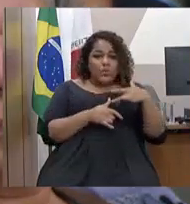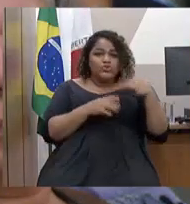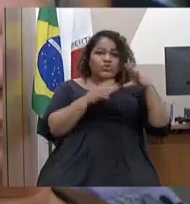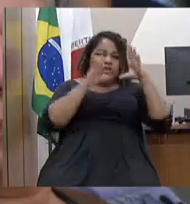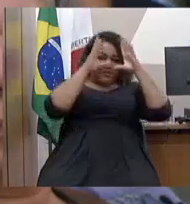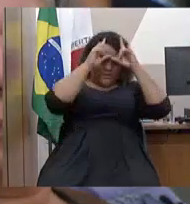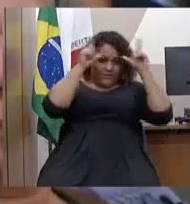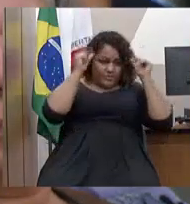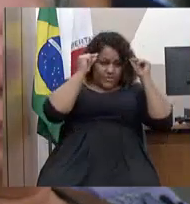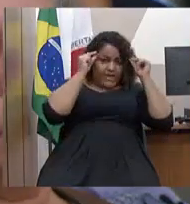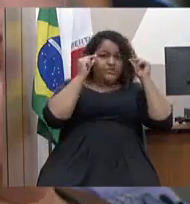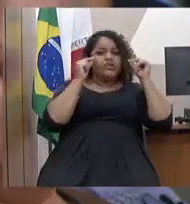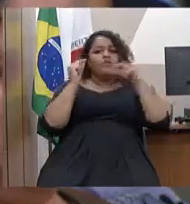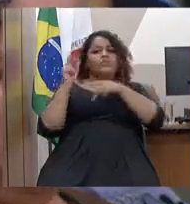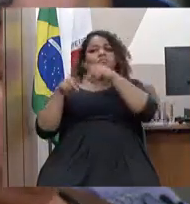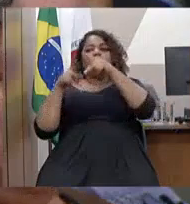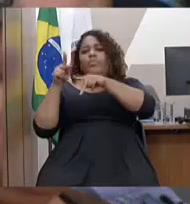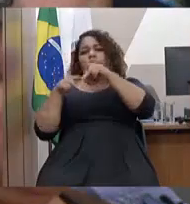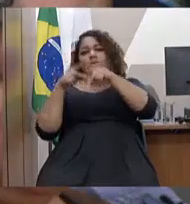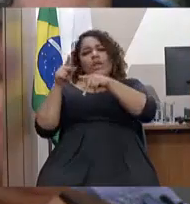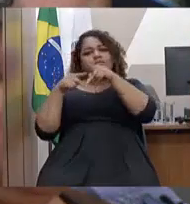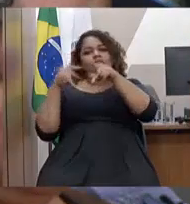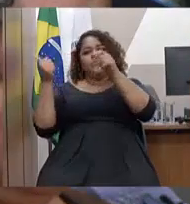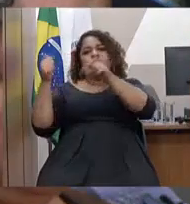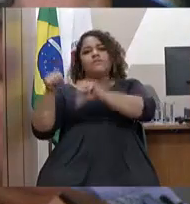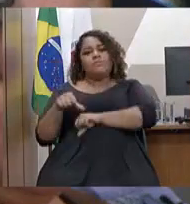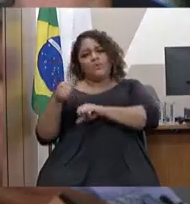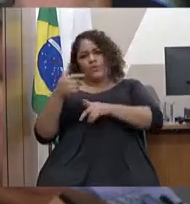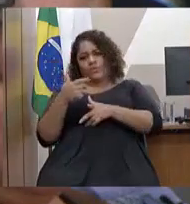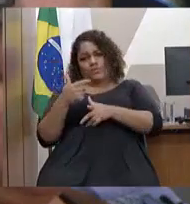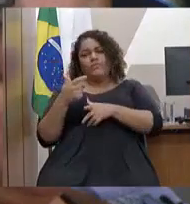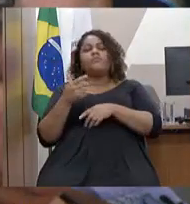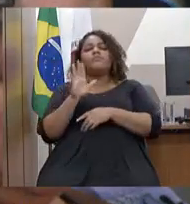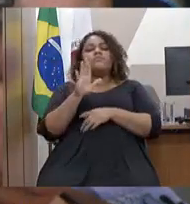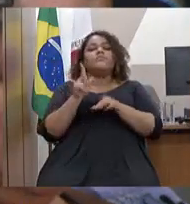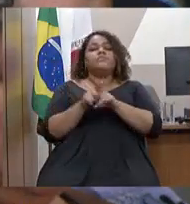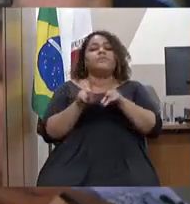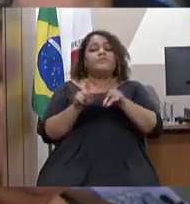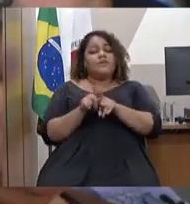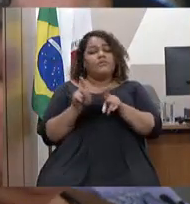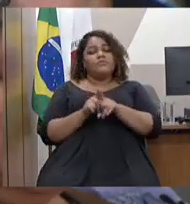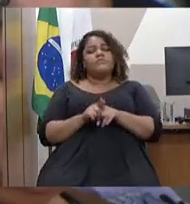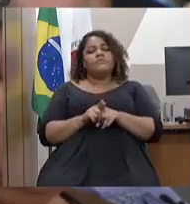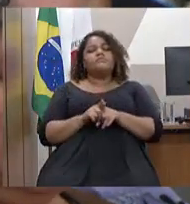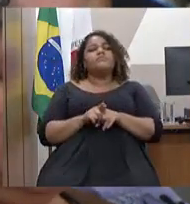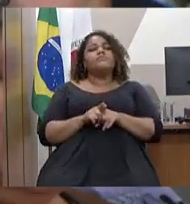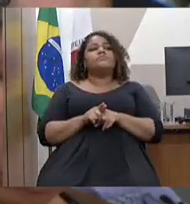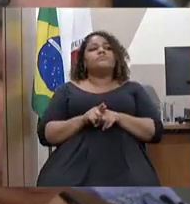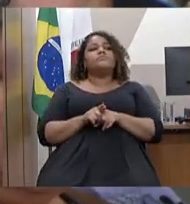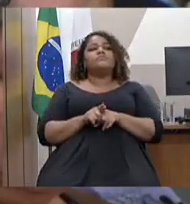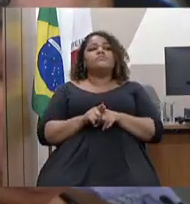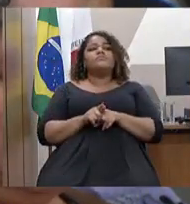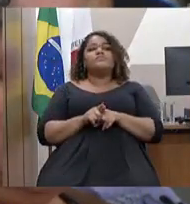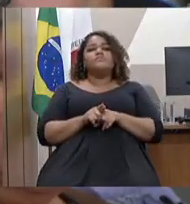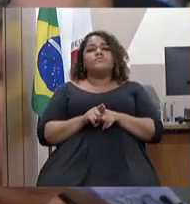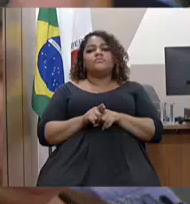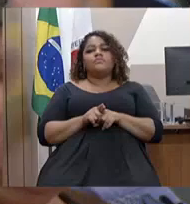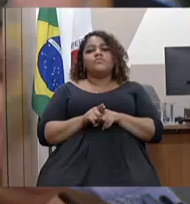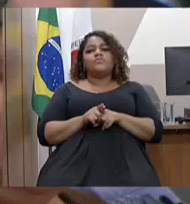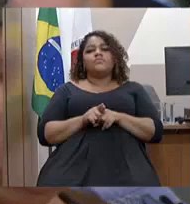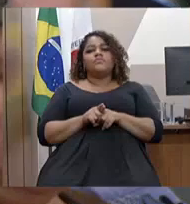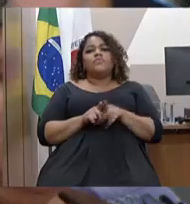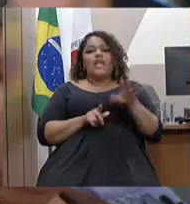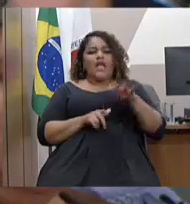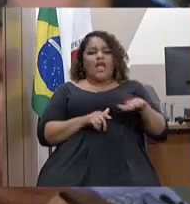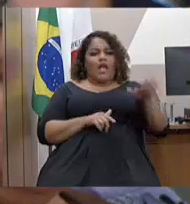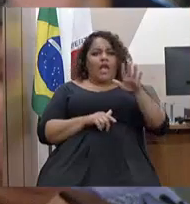sofrido muito mais e o que tão vendo aí eu te tava lendo aqui a pouco que a o o setor privado diz